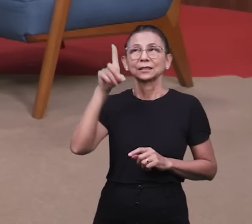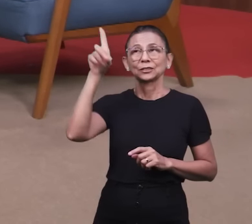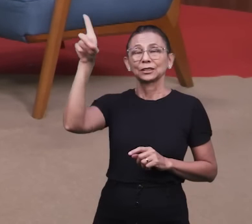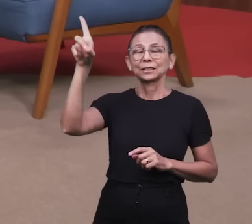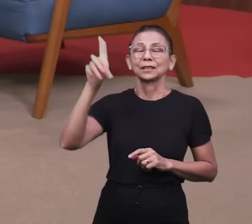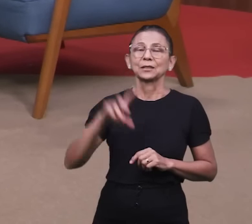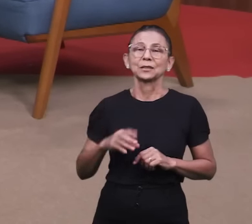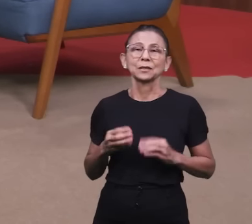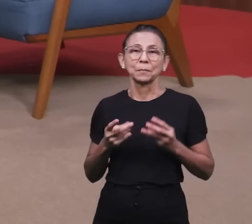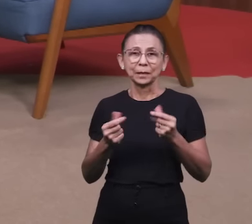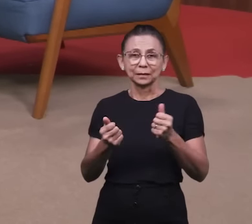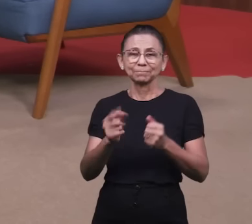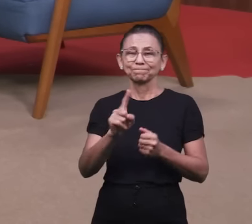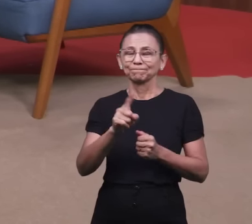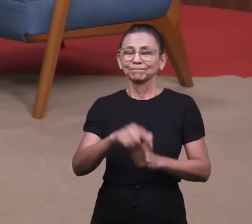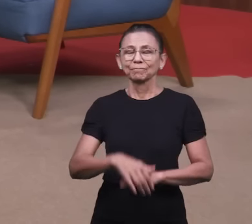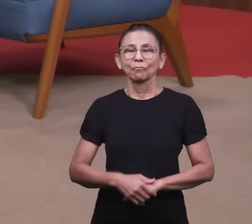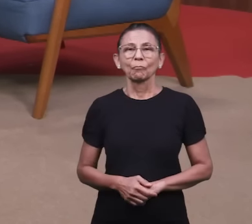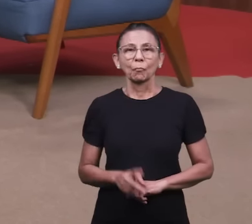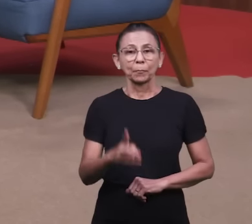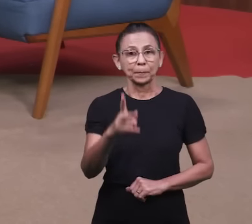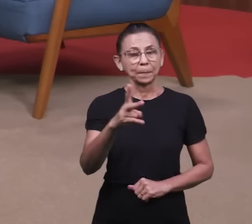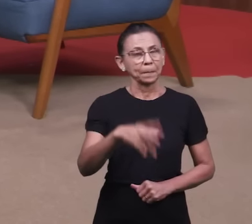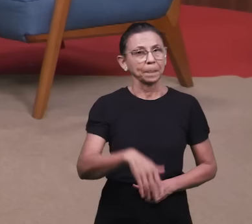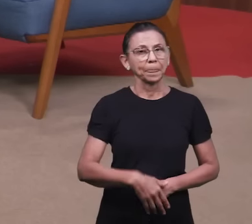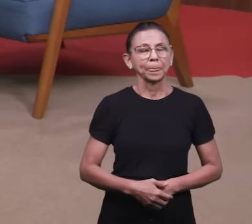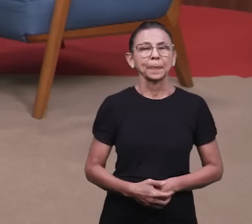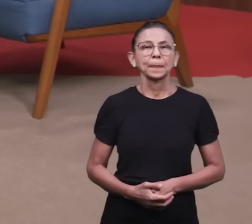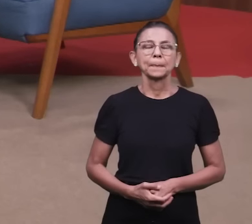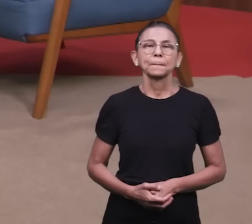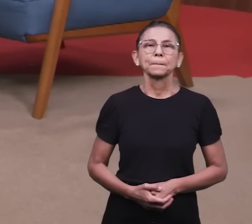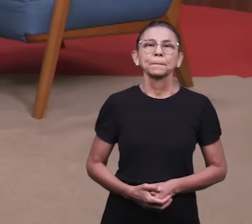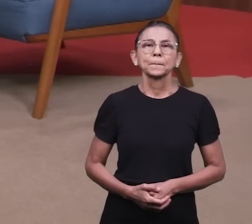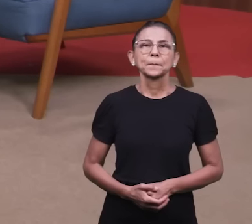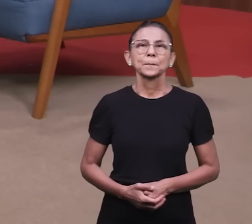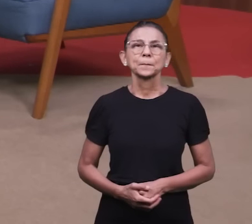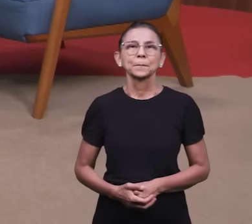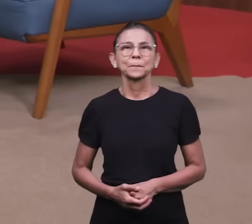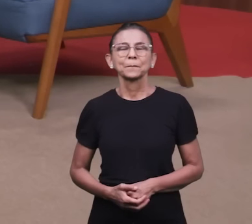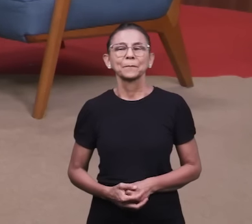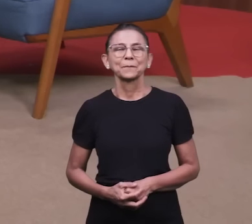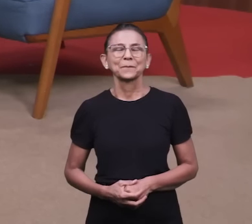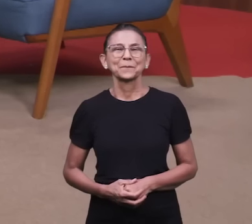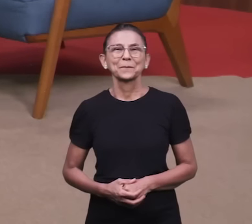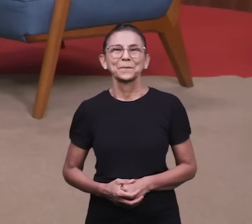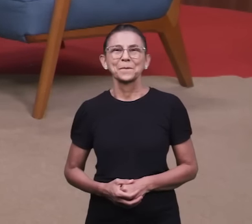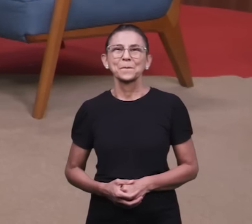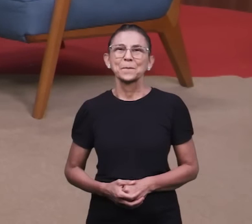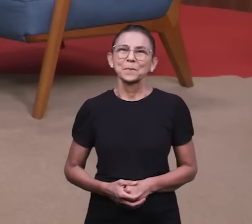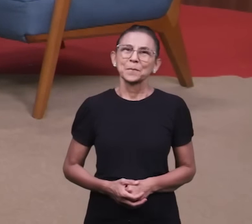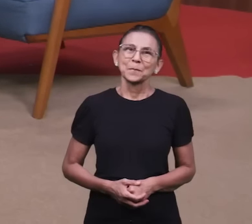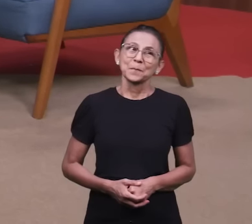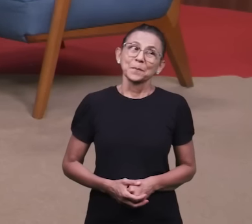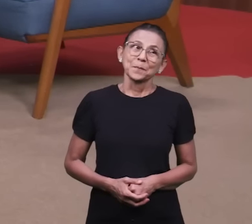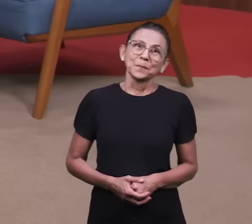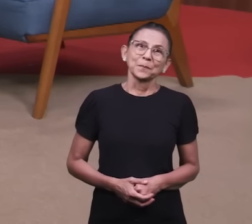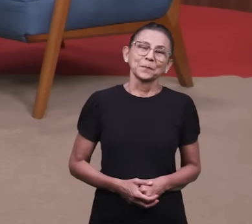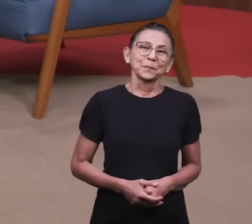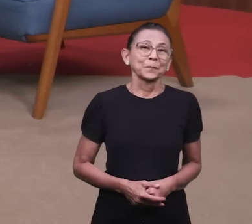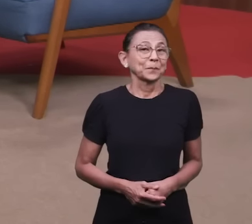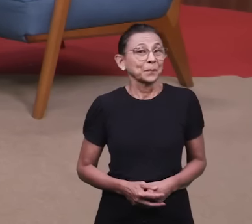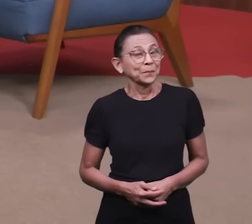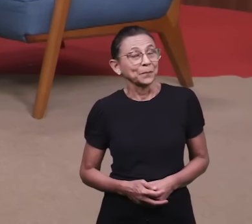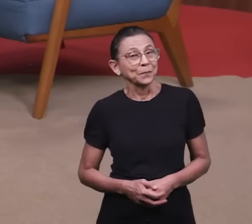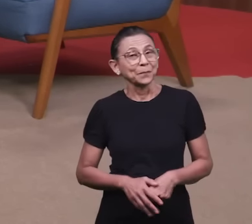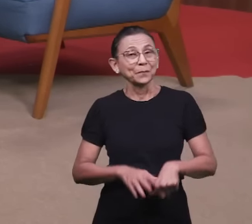de Deus né Por favor imerecido bom vamos seguir né porque no programa o programa ainda não é de uma